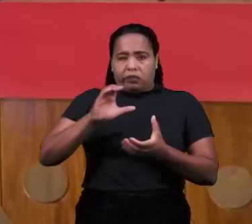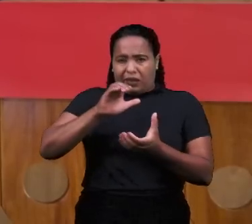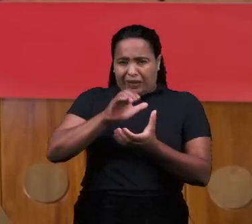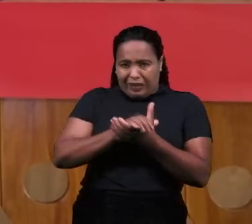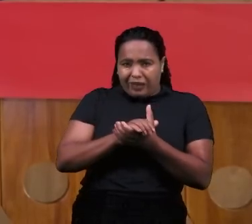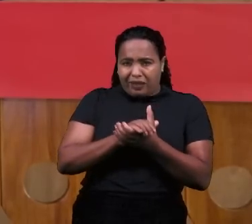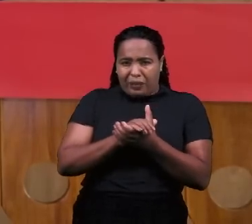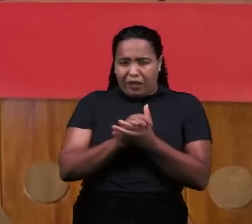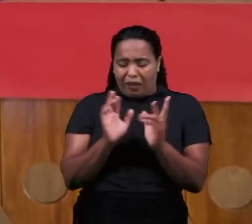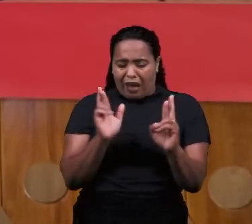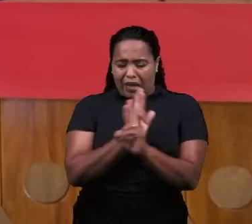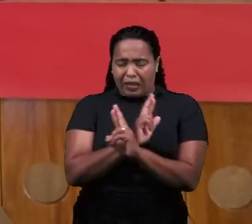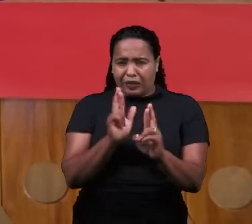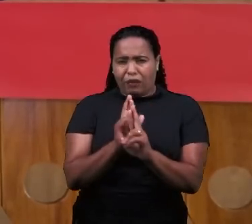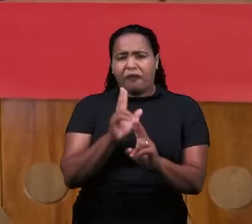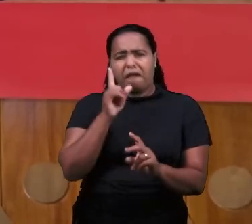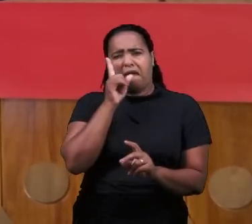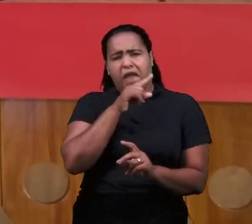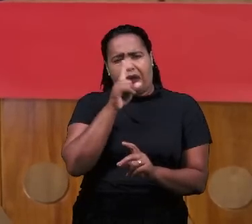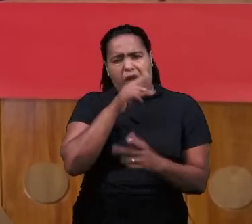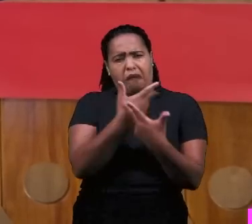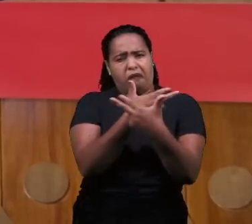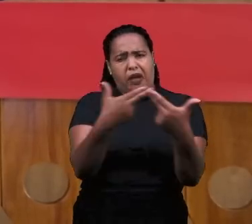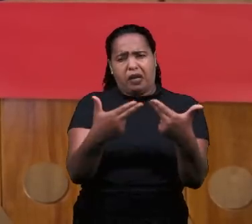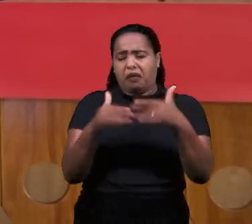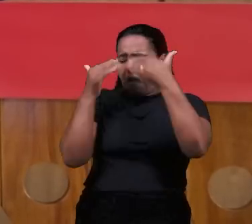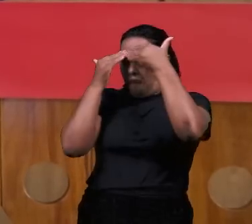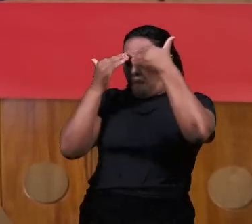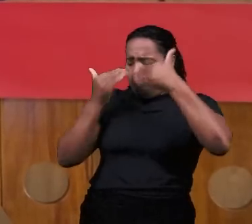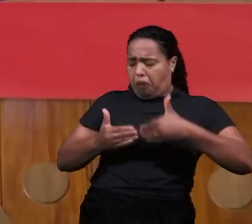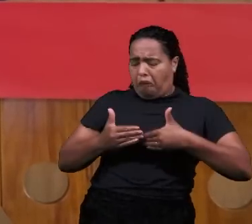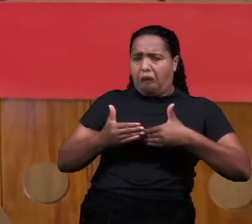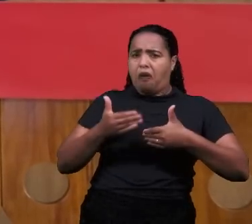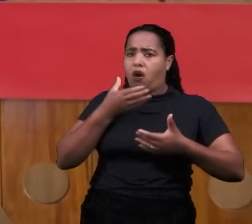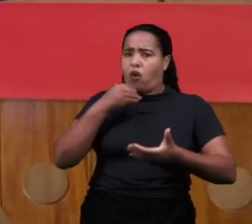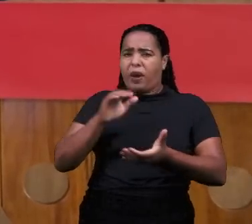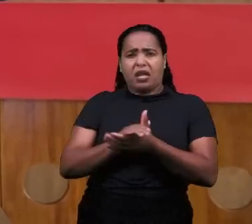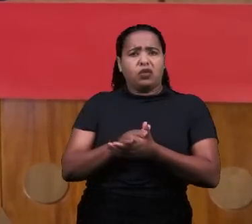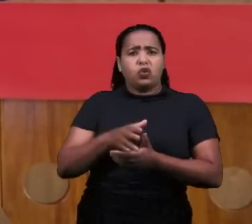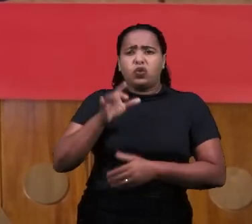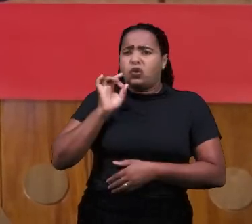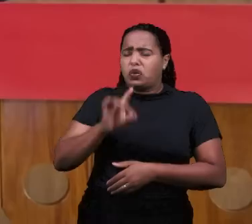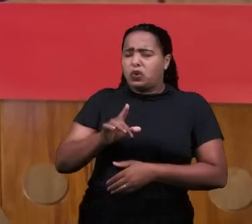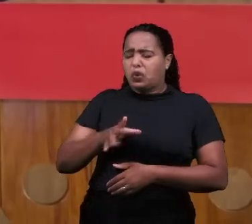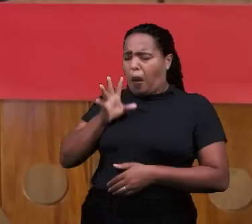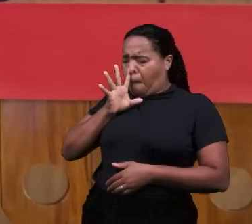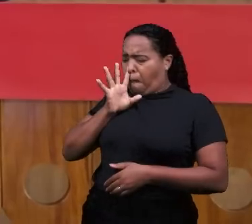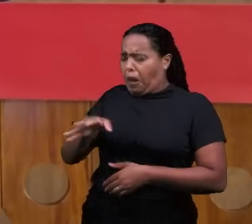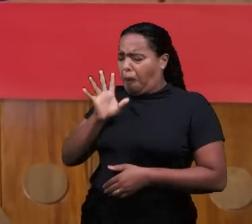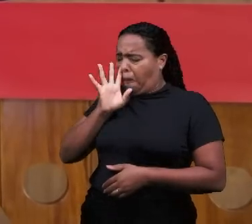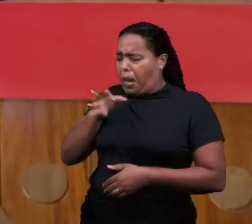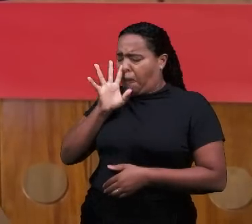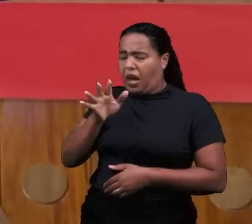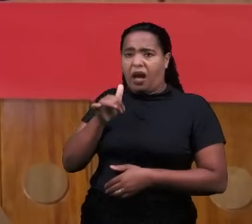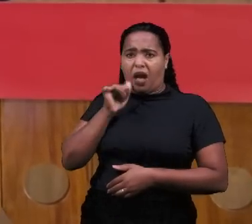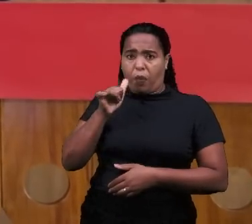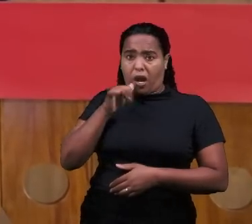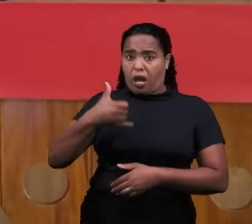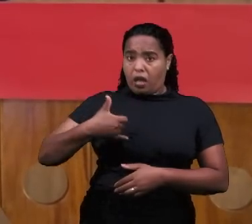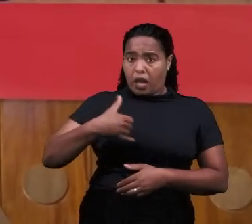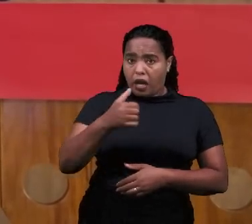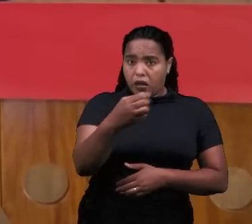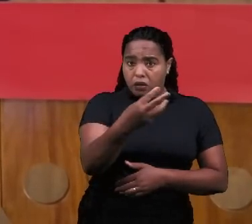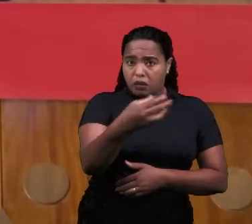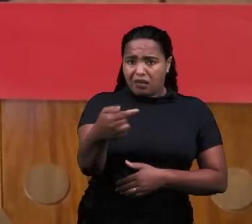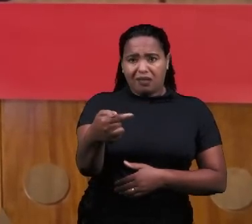não respeita seu marido e somente o critica. Ela tem 37 anos, vive muito triste,